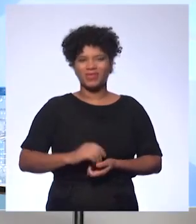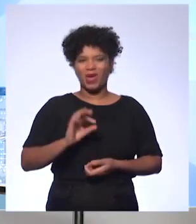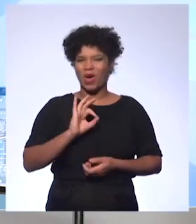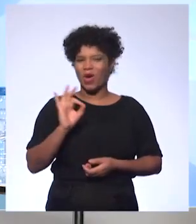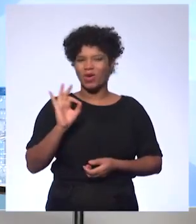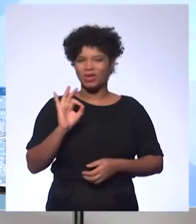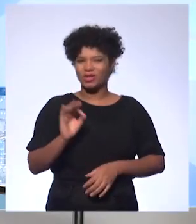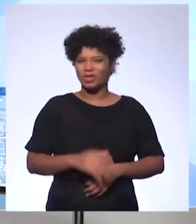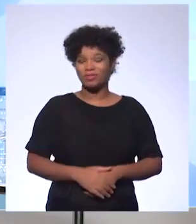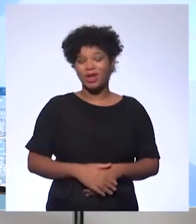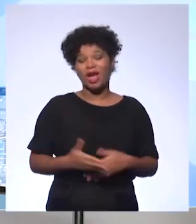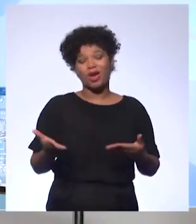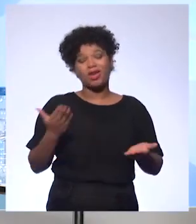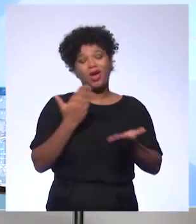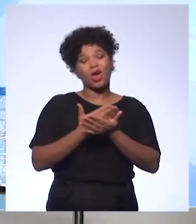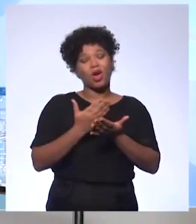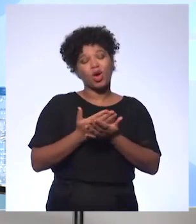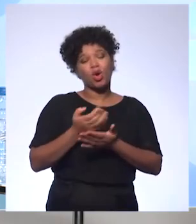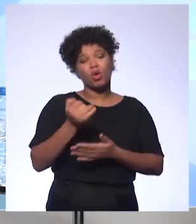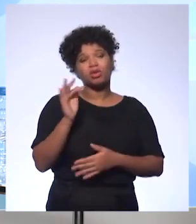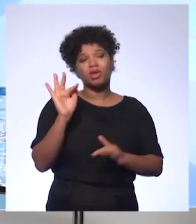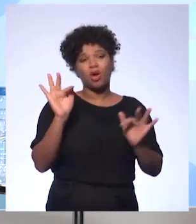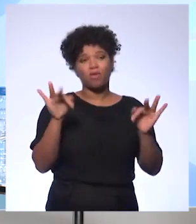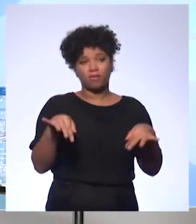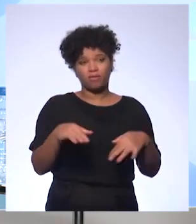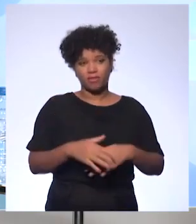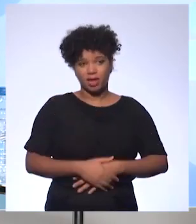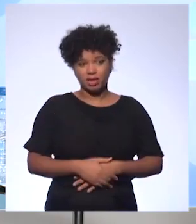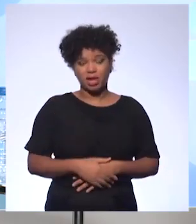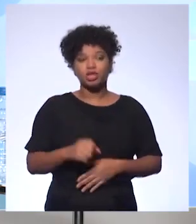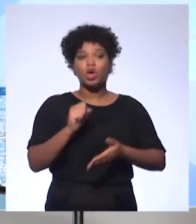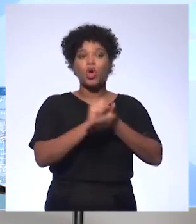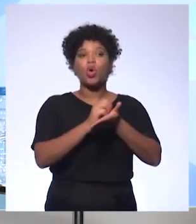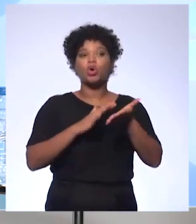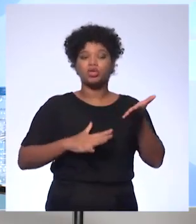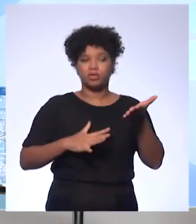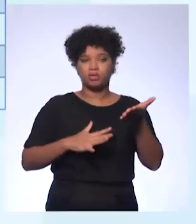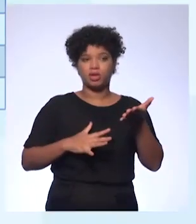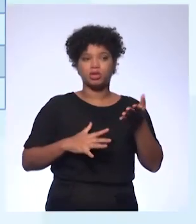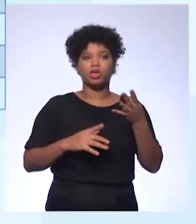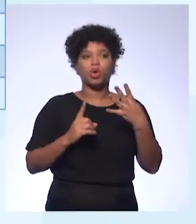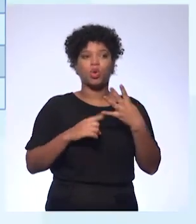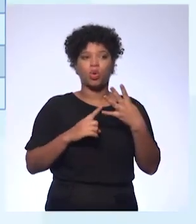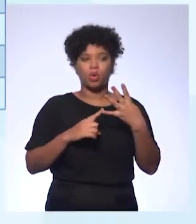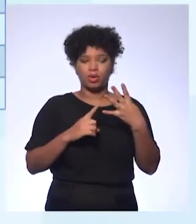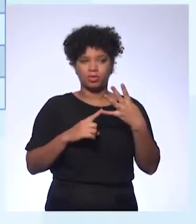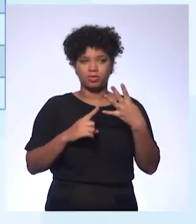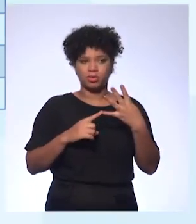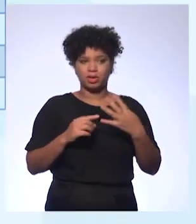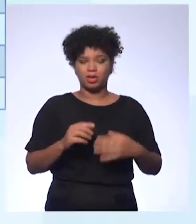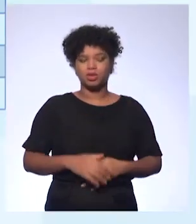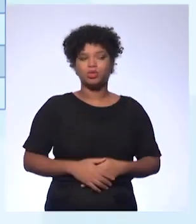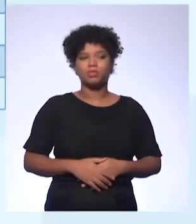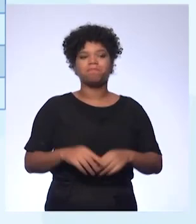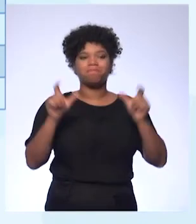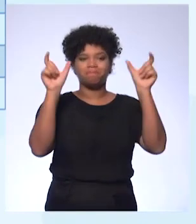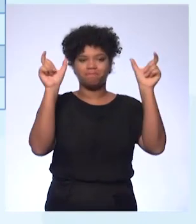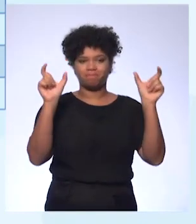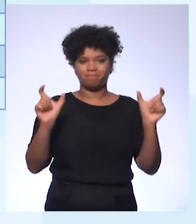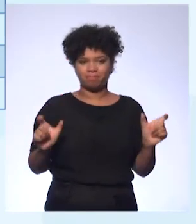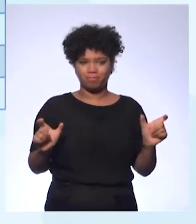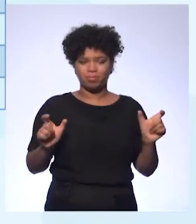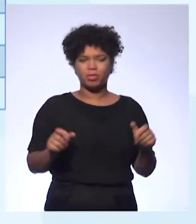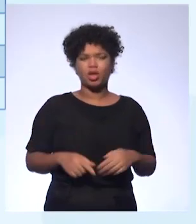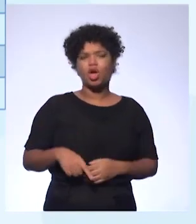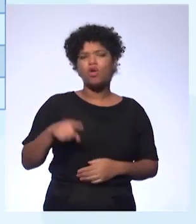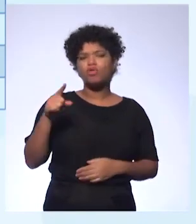Olha, a nossa aula está quase chegando no final. Eu vou colocar a atividade 4 aí na tela para vocês verem. Diz lá, o que